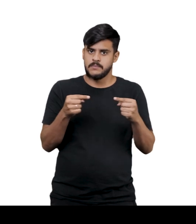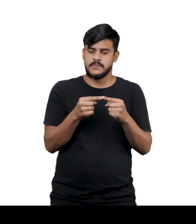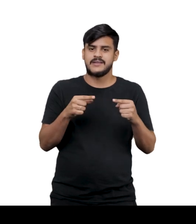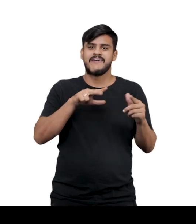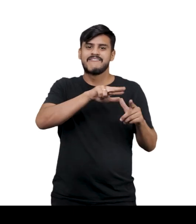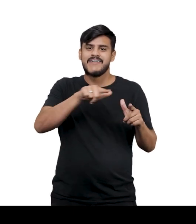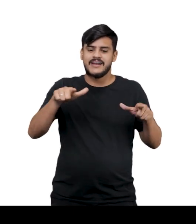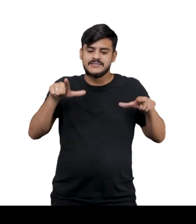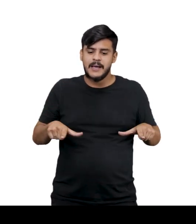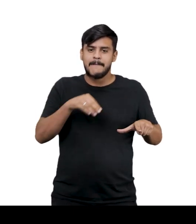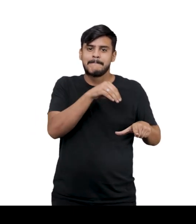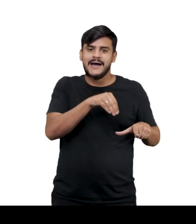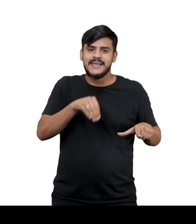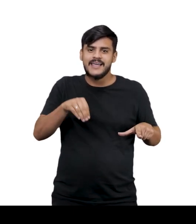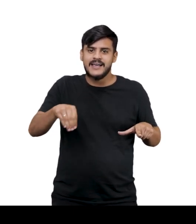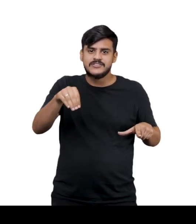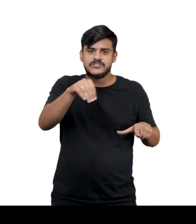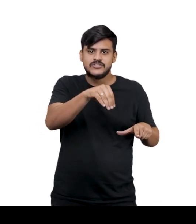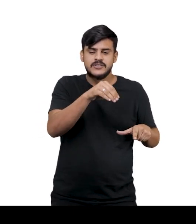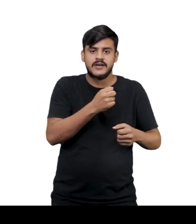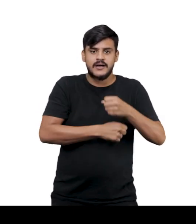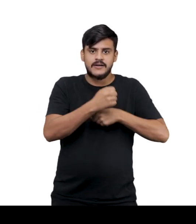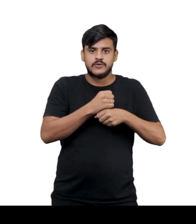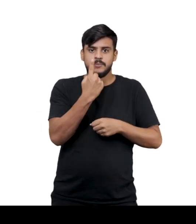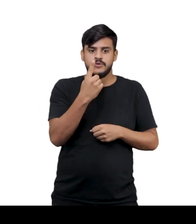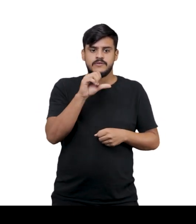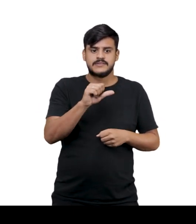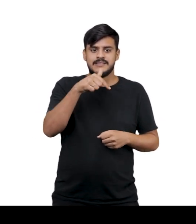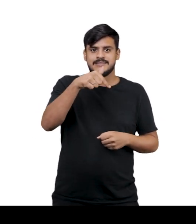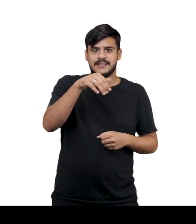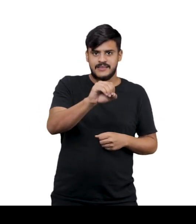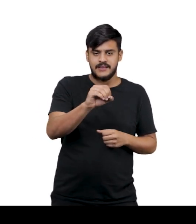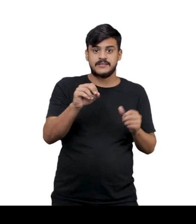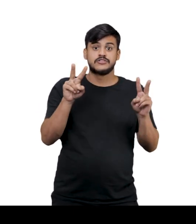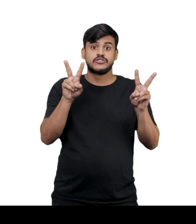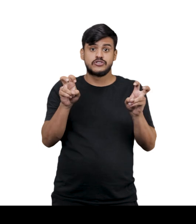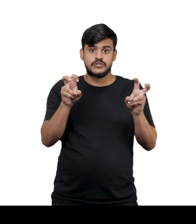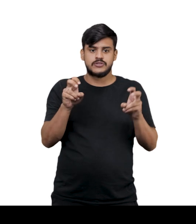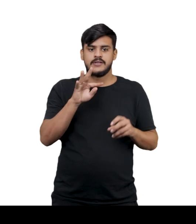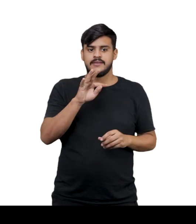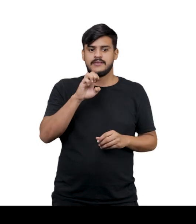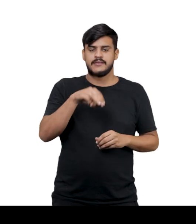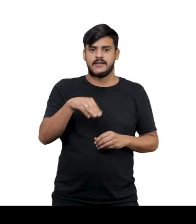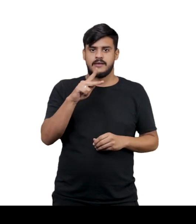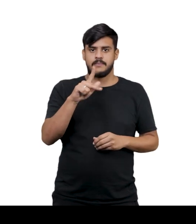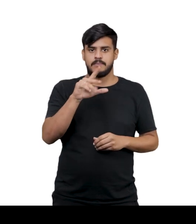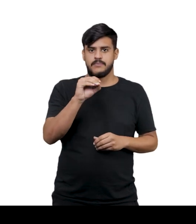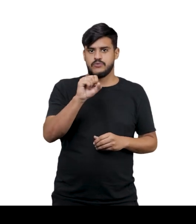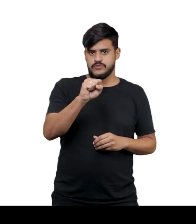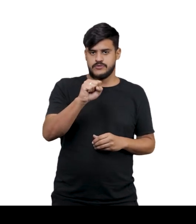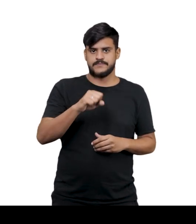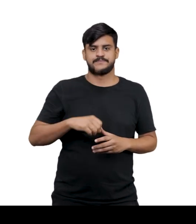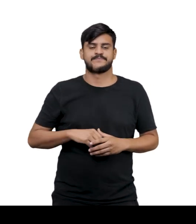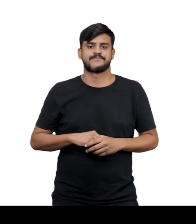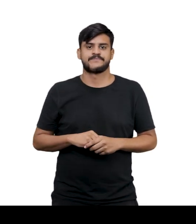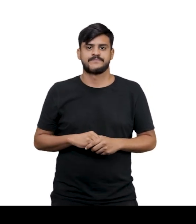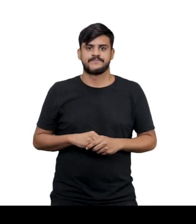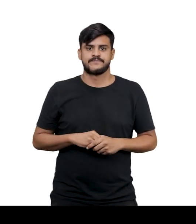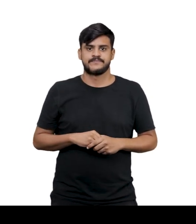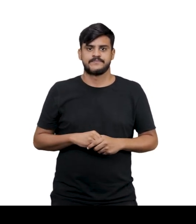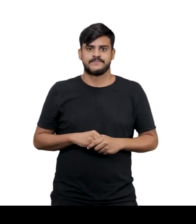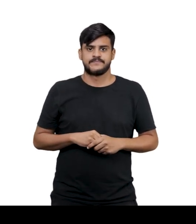que também se confirma na série de maquetes desenvolvida nos anos 1970, intitulada Templos.